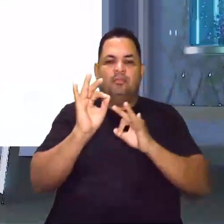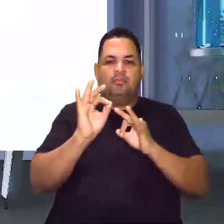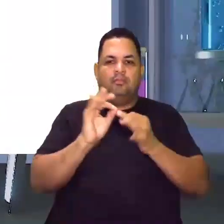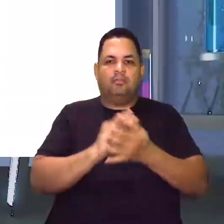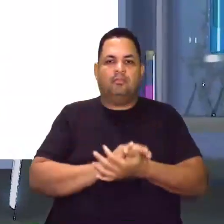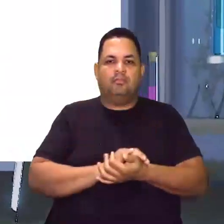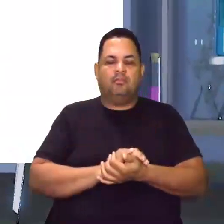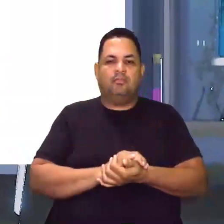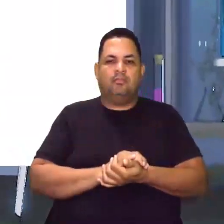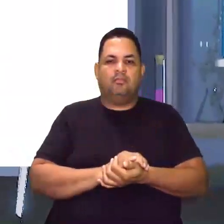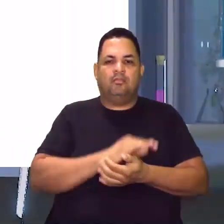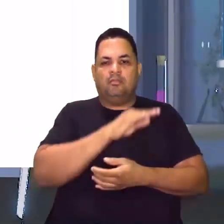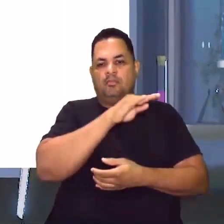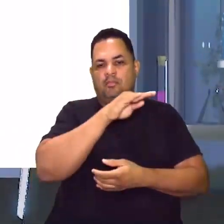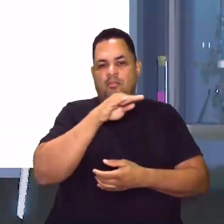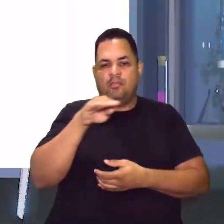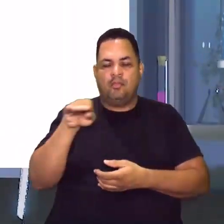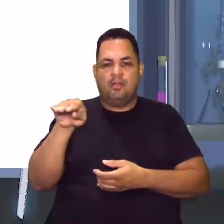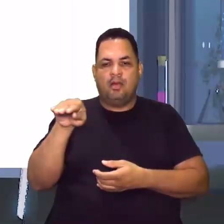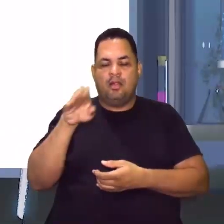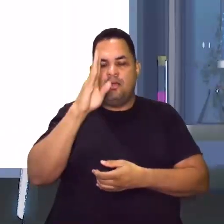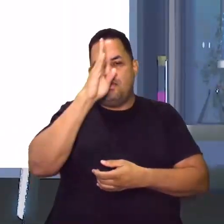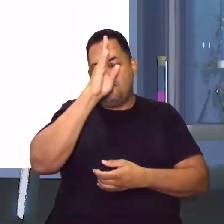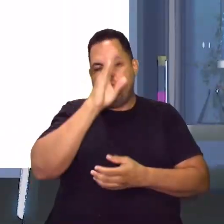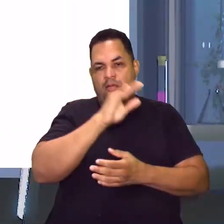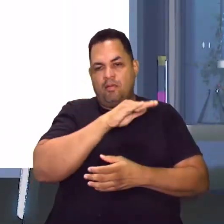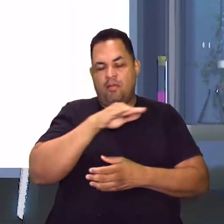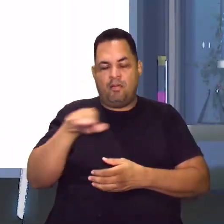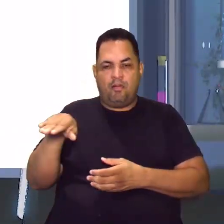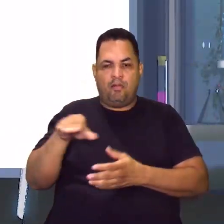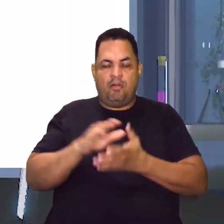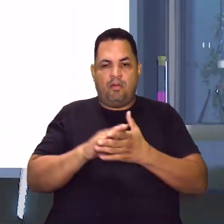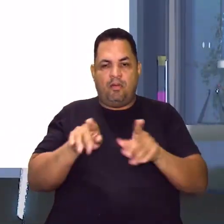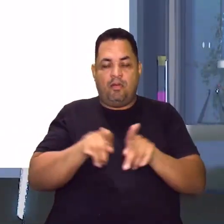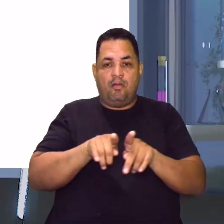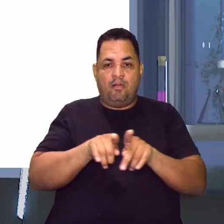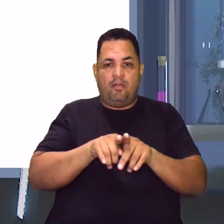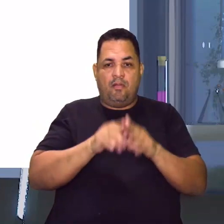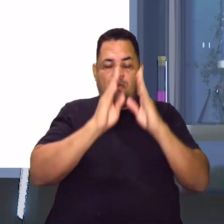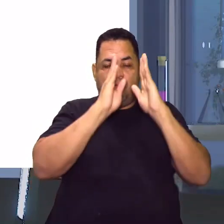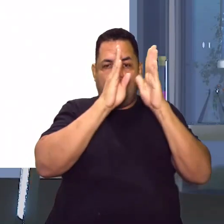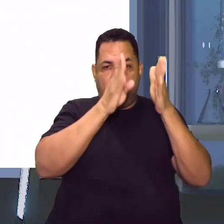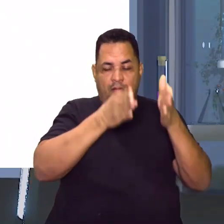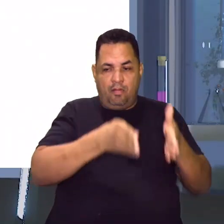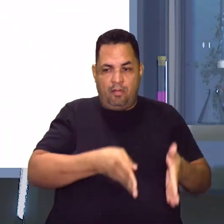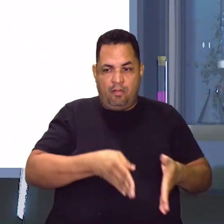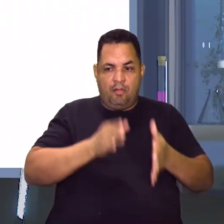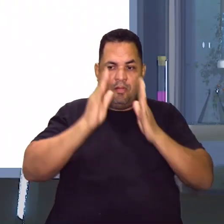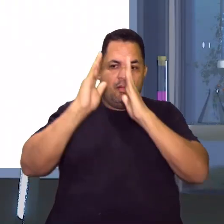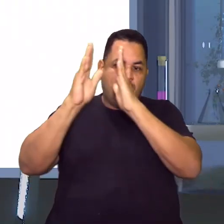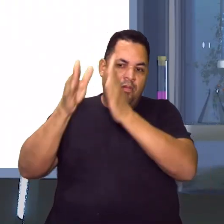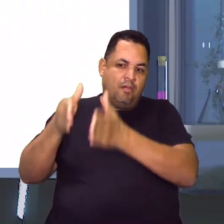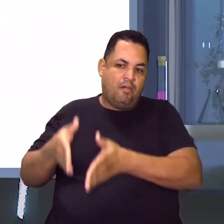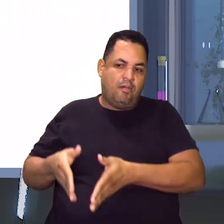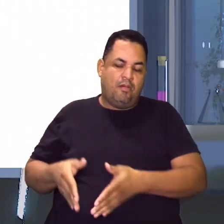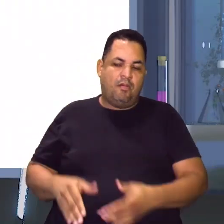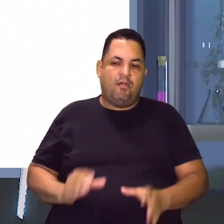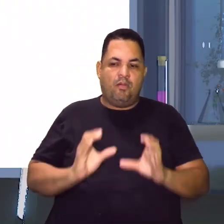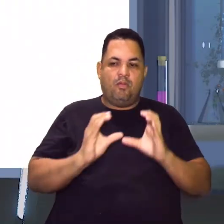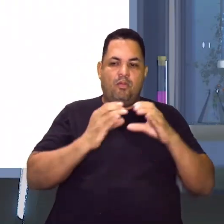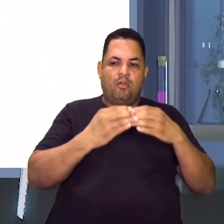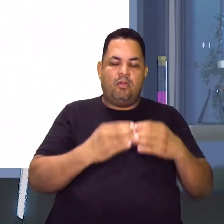periódica, sobre linhas horizontais, que chamamos de período, e linhas verticais, que chamamos de